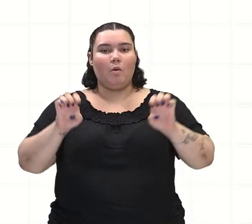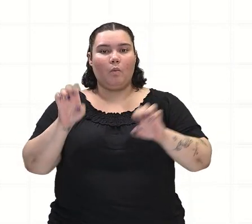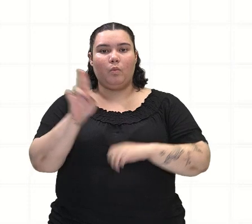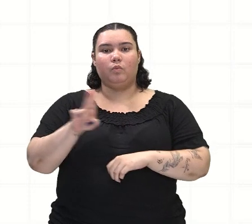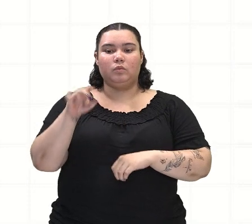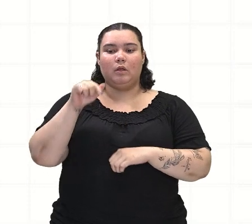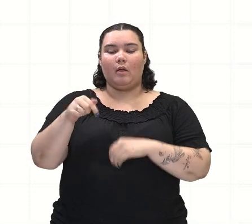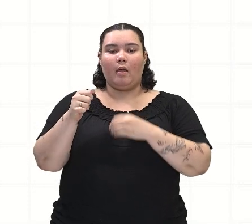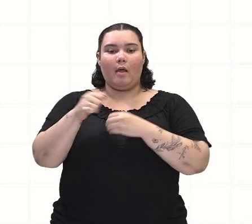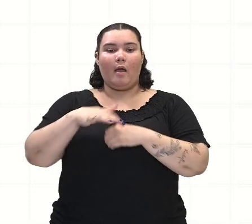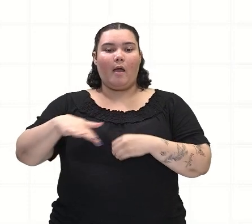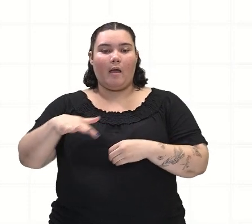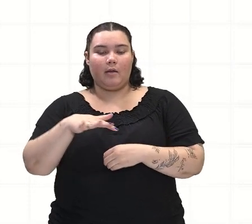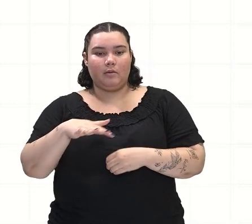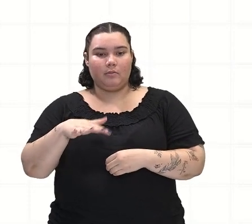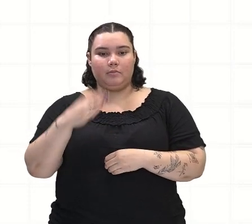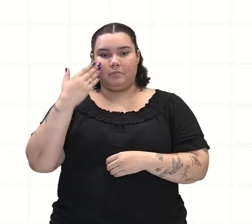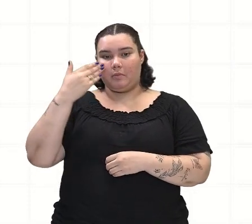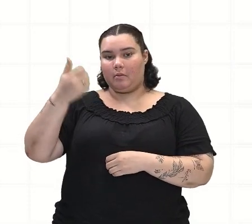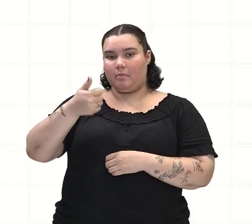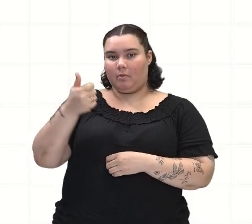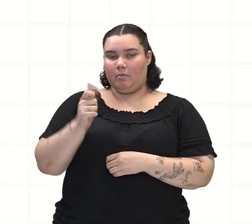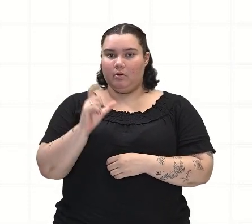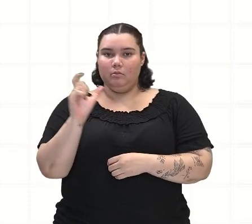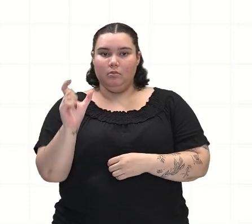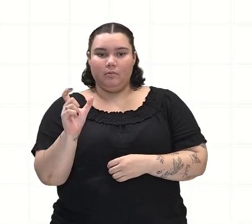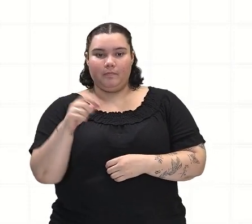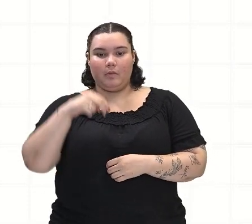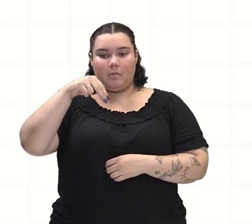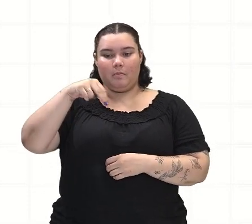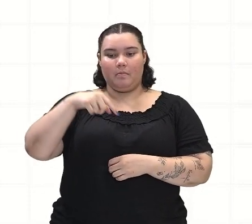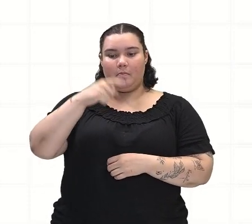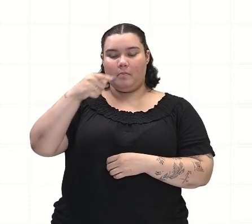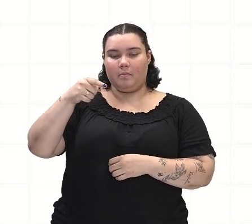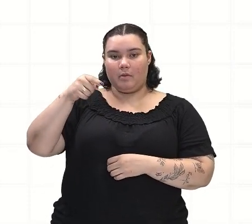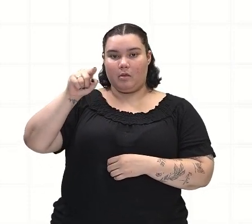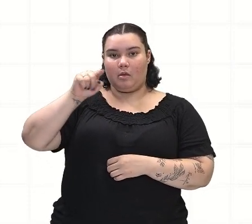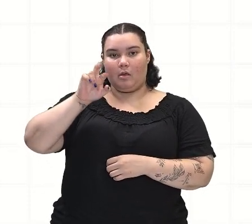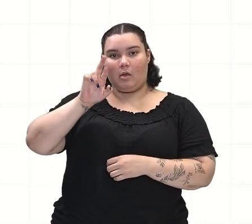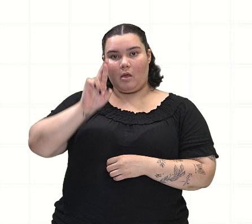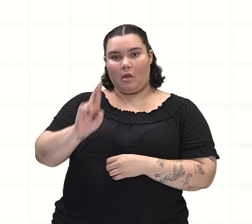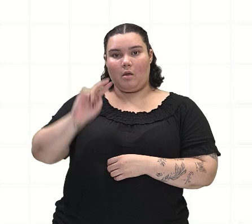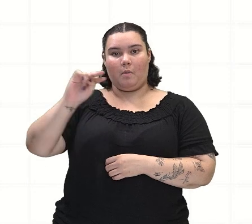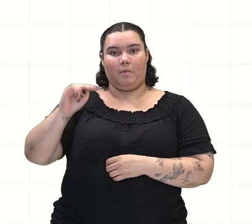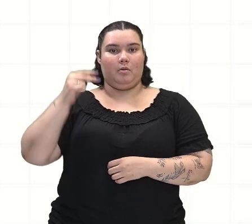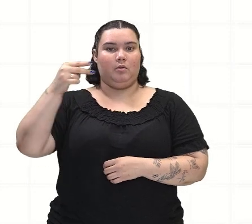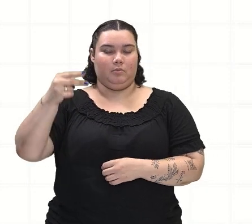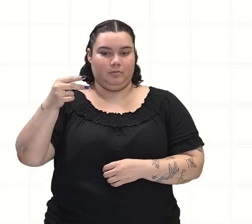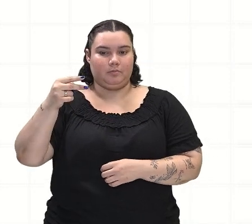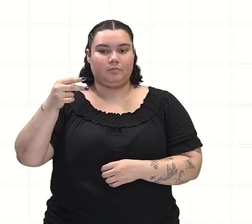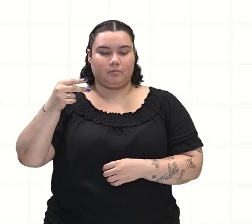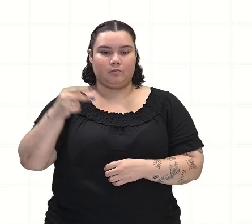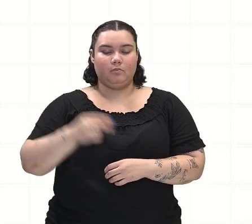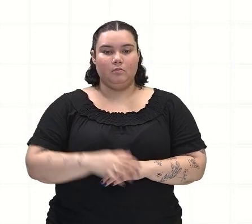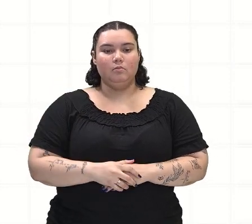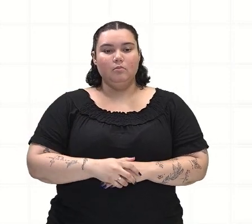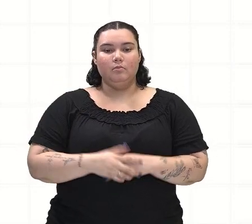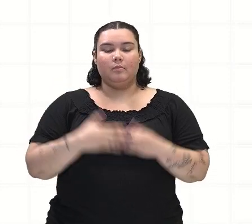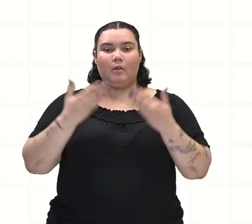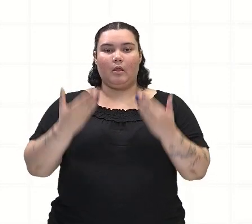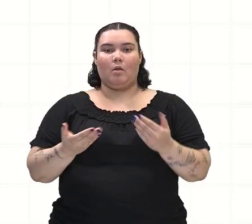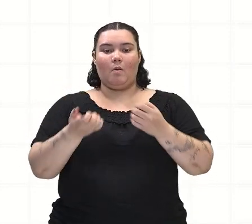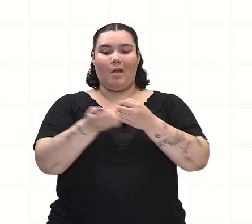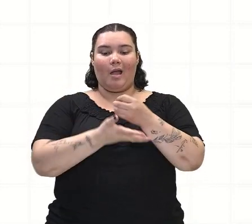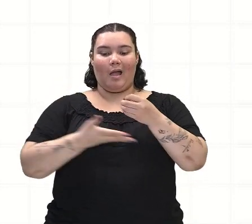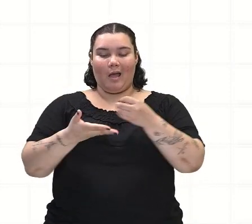essa área? É essa primeira parte aqui, ó, πr ao quadrado. Então, se na questão ele já diz que a área da